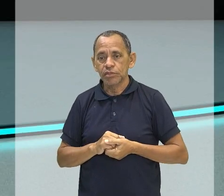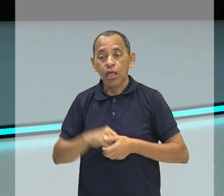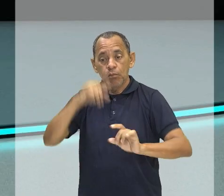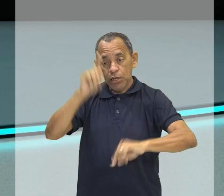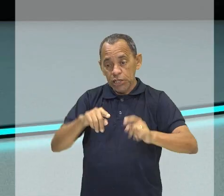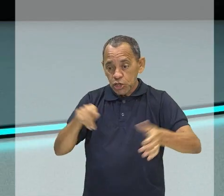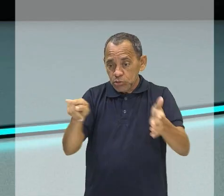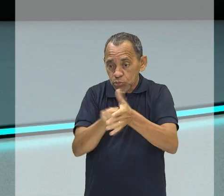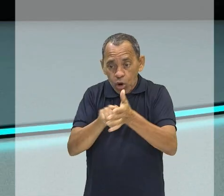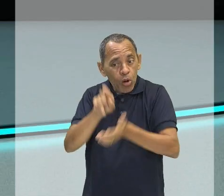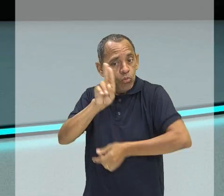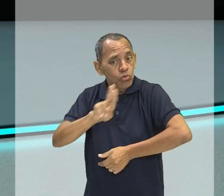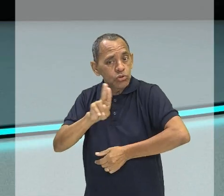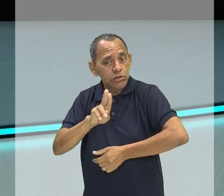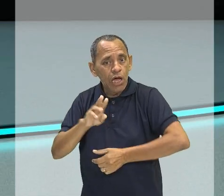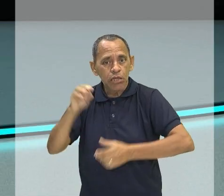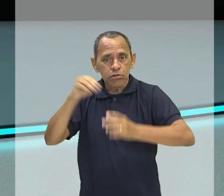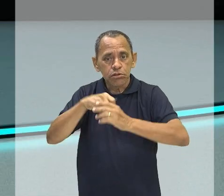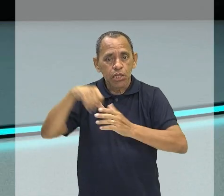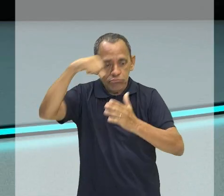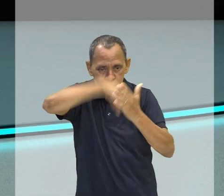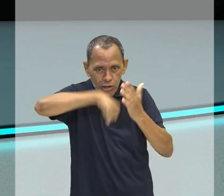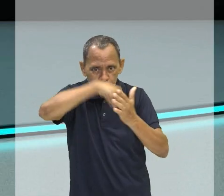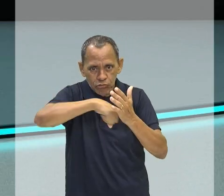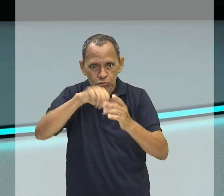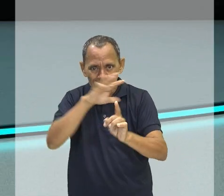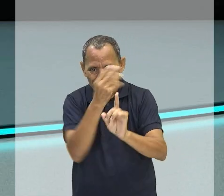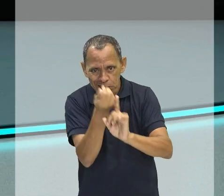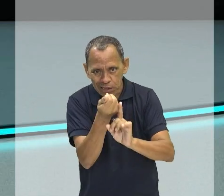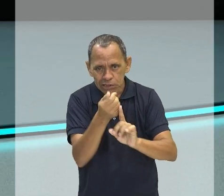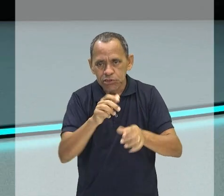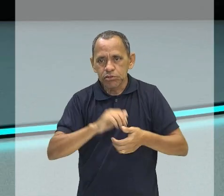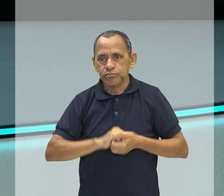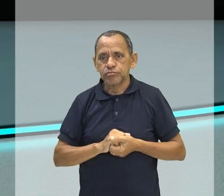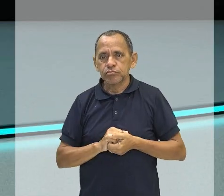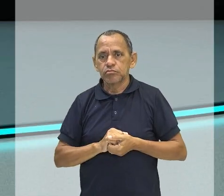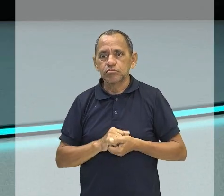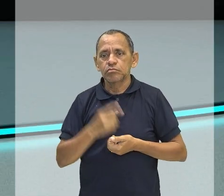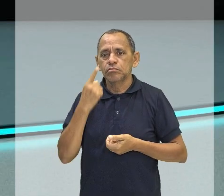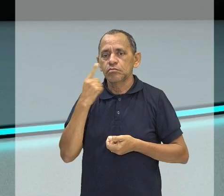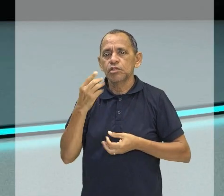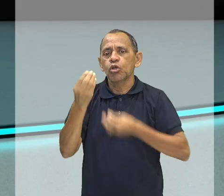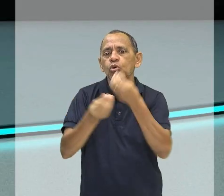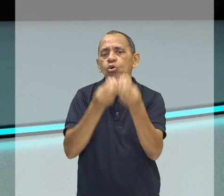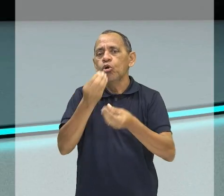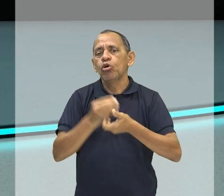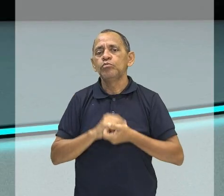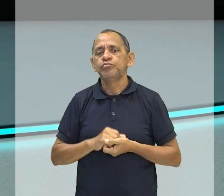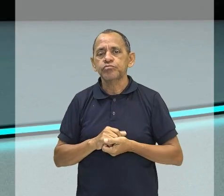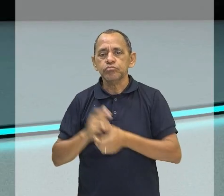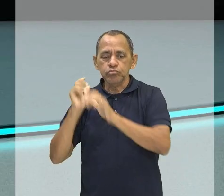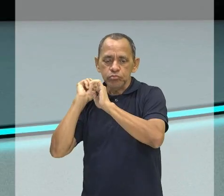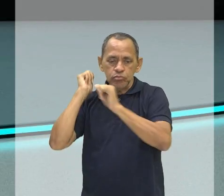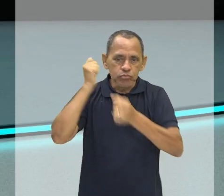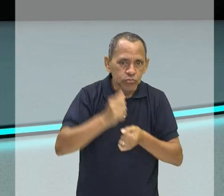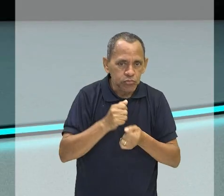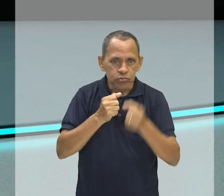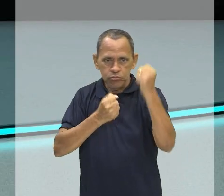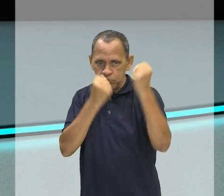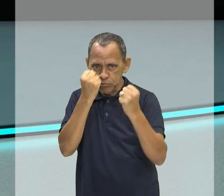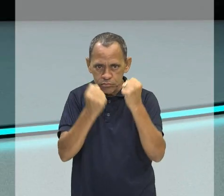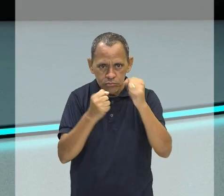vocês vão ver já já que equipamentos são esses, né? Assim como o judô, o